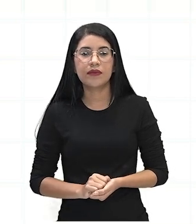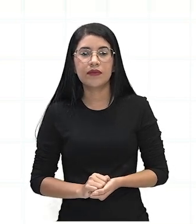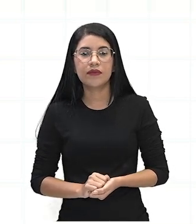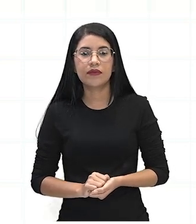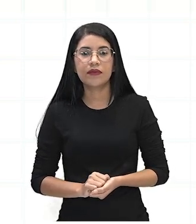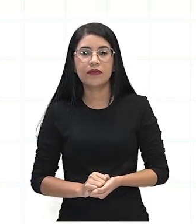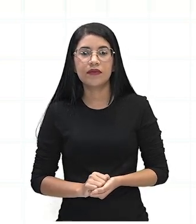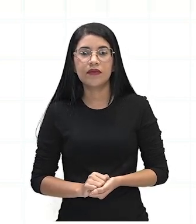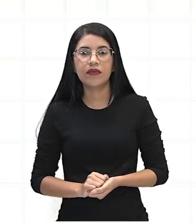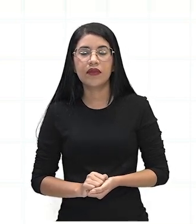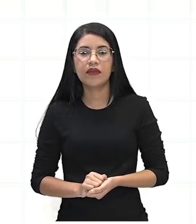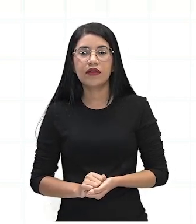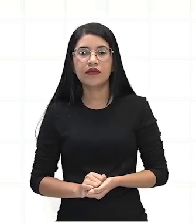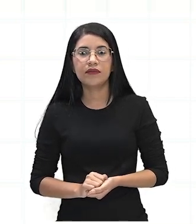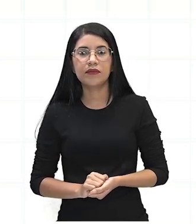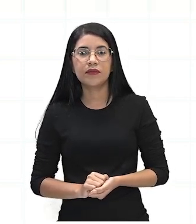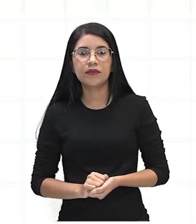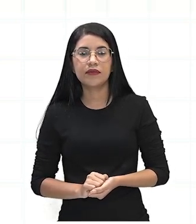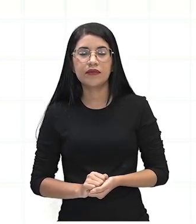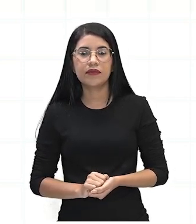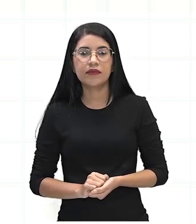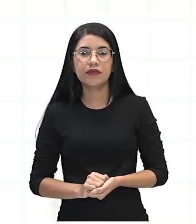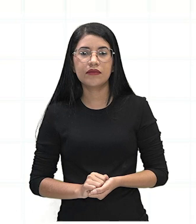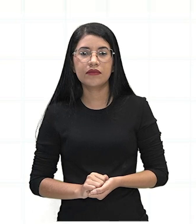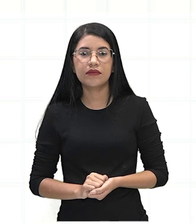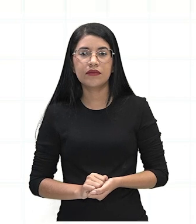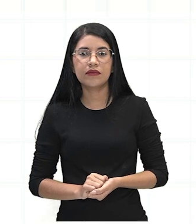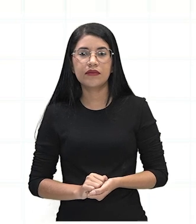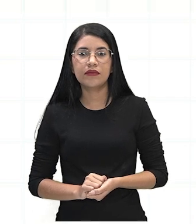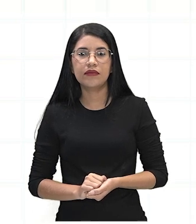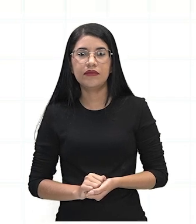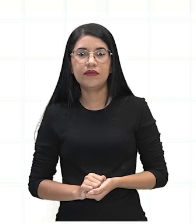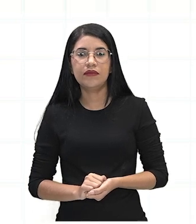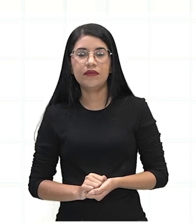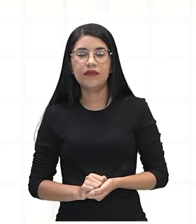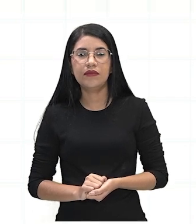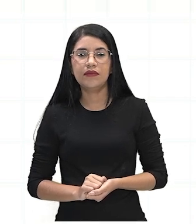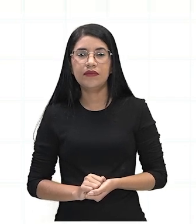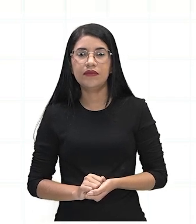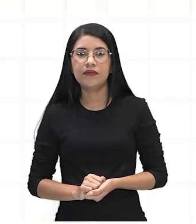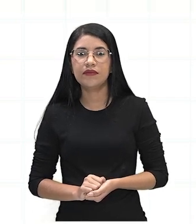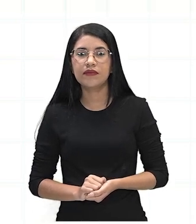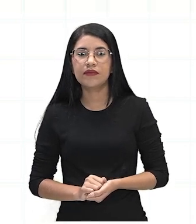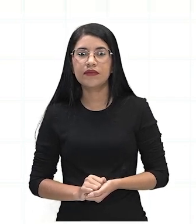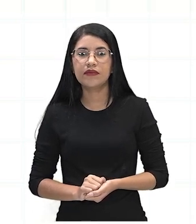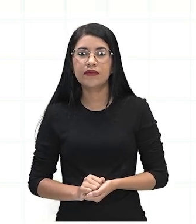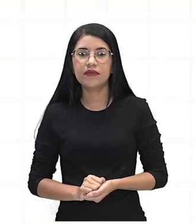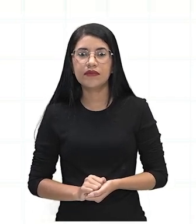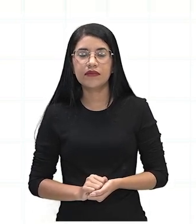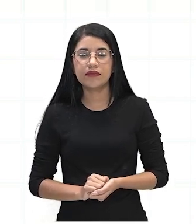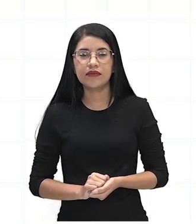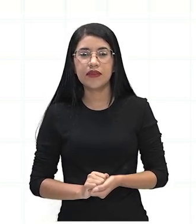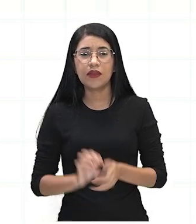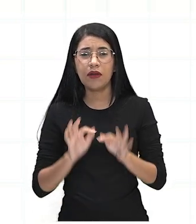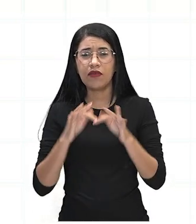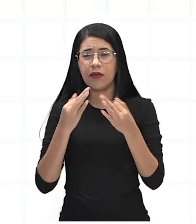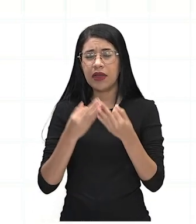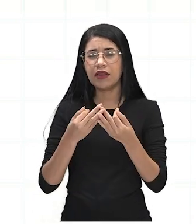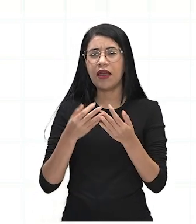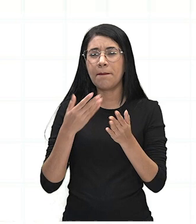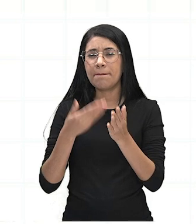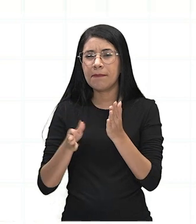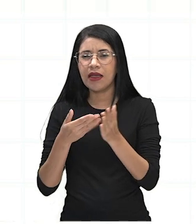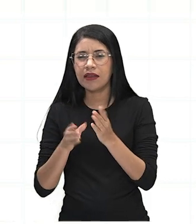family traditions e a questão da gente que está perdendo muita coisa por conta do uso excessivo